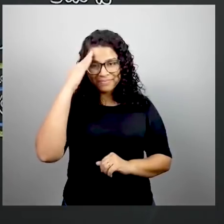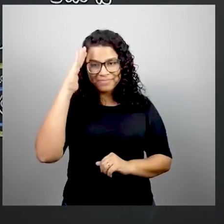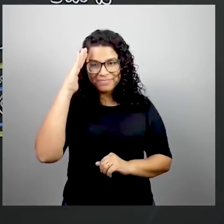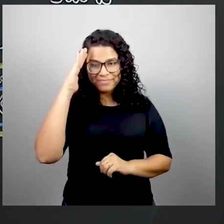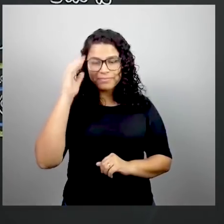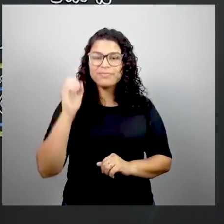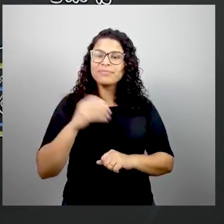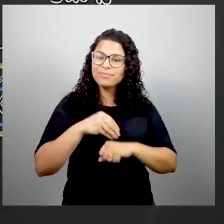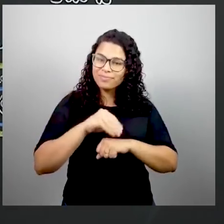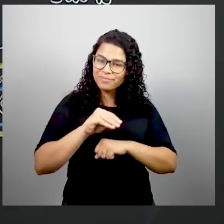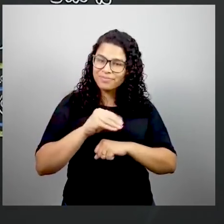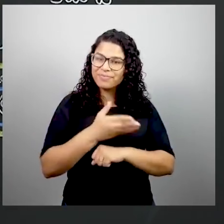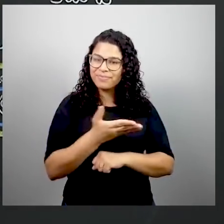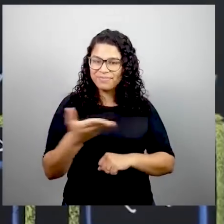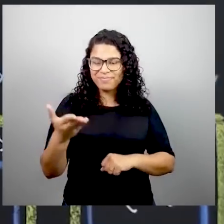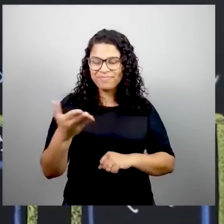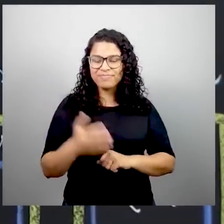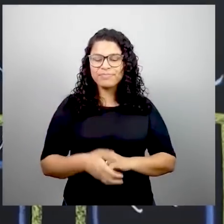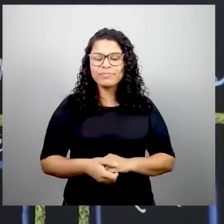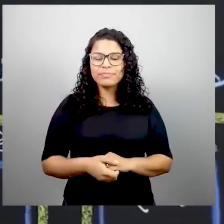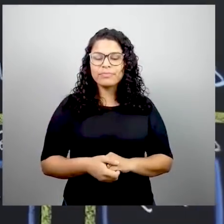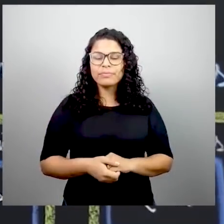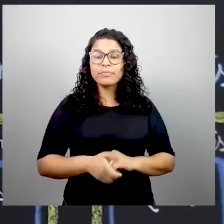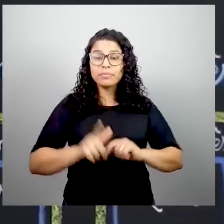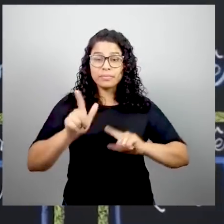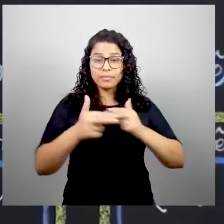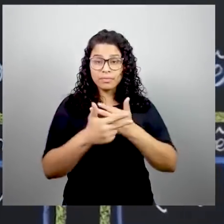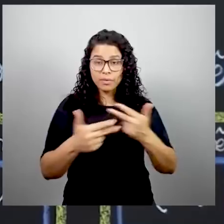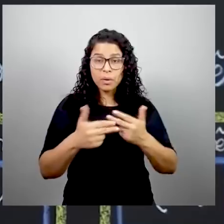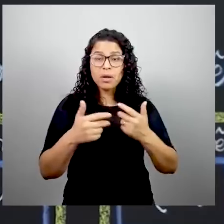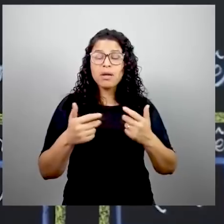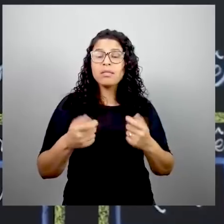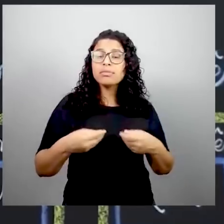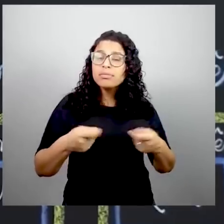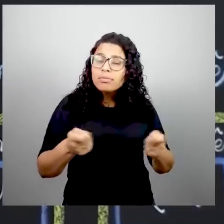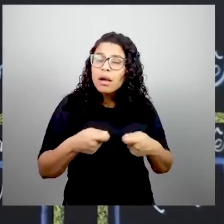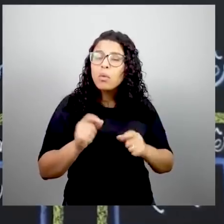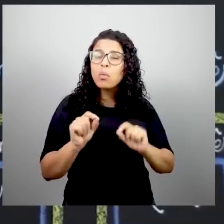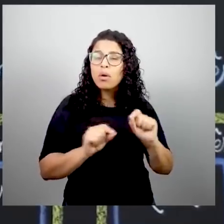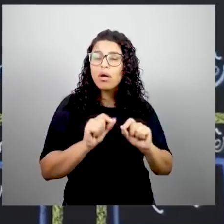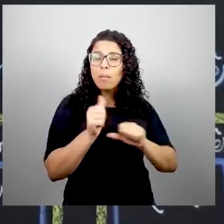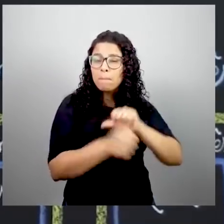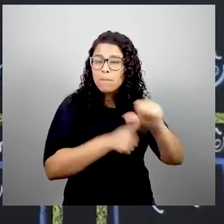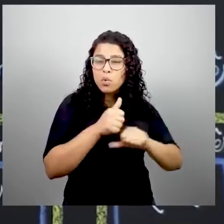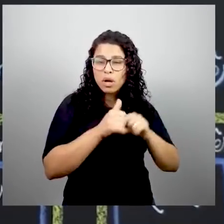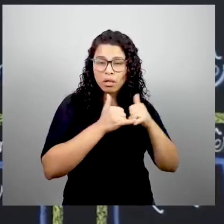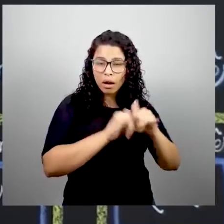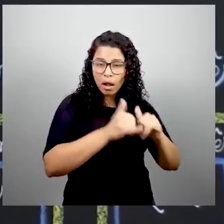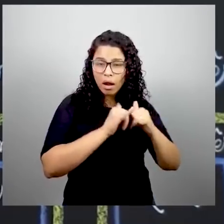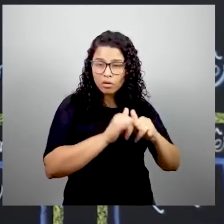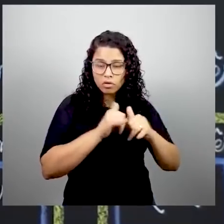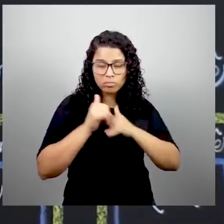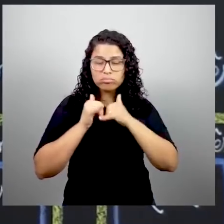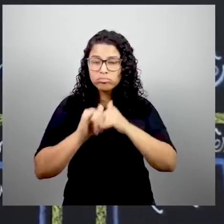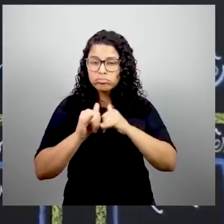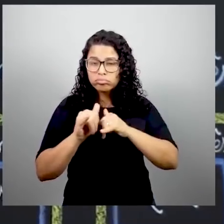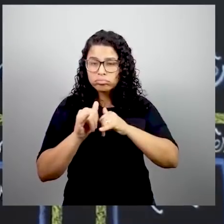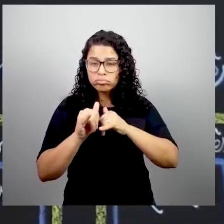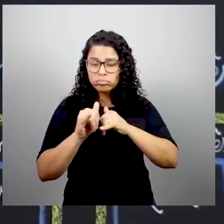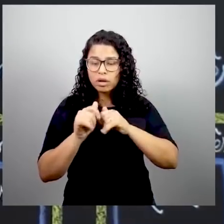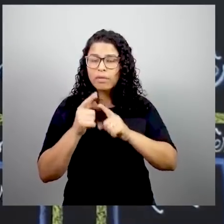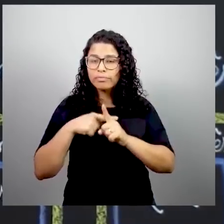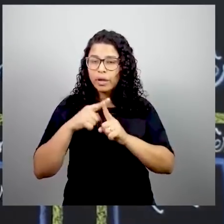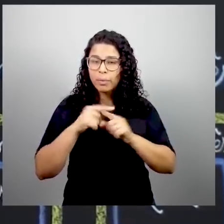jogada? Então já fica a dica. Os aparelhos que demandam transformação de energia elétrica em térmica, calor,